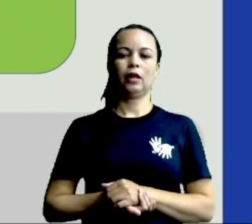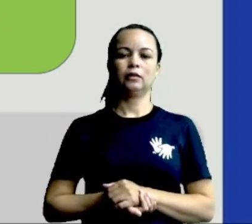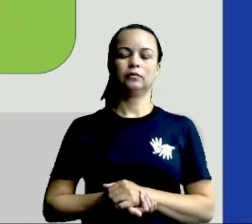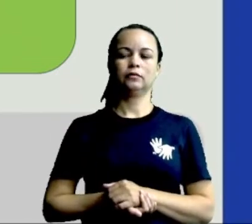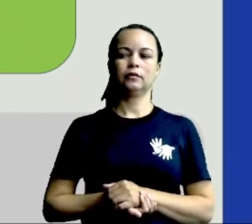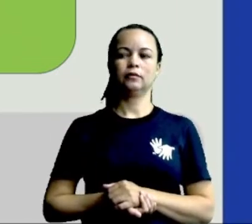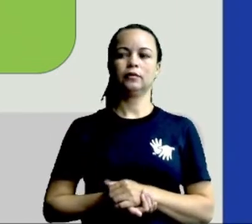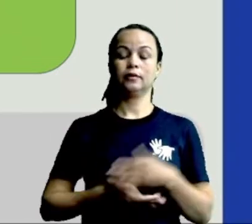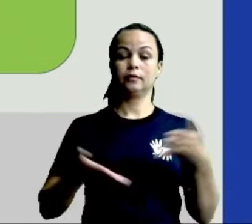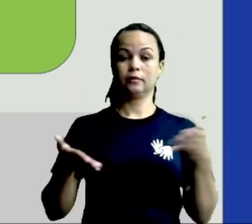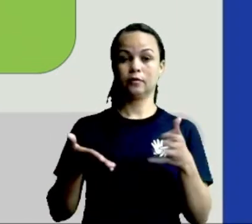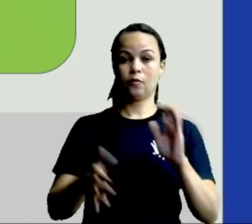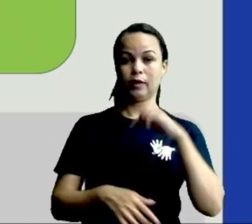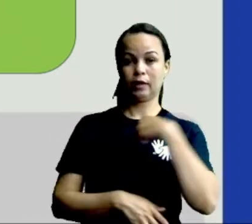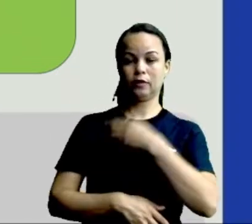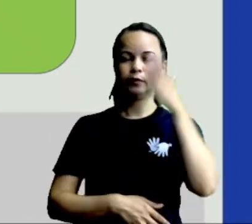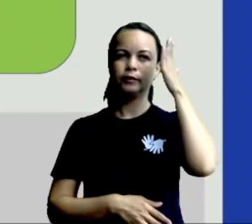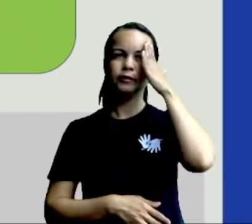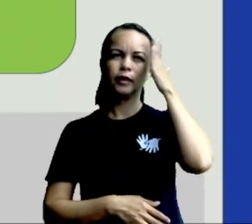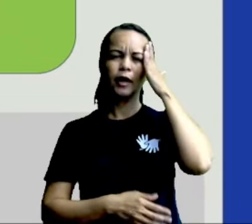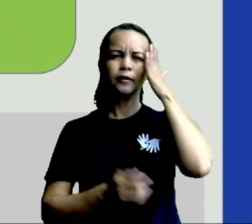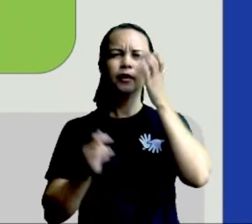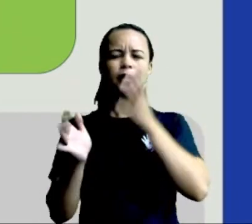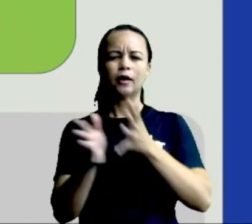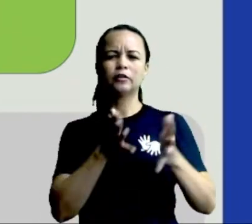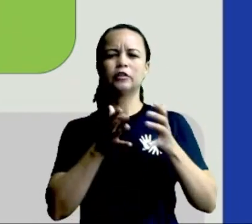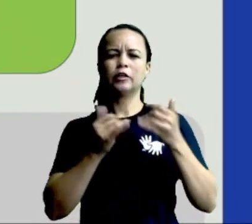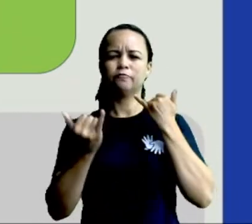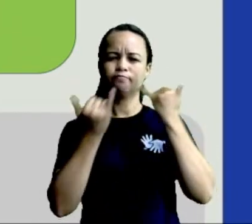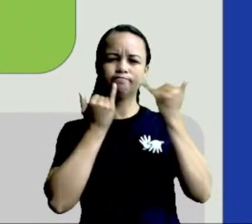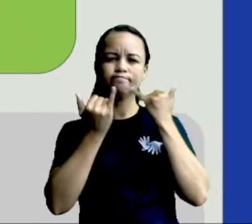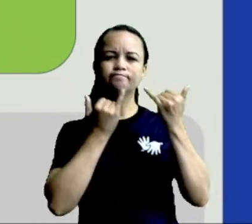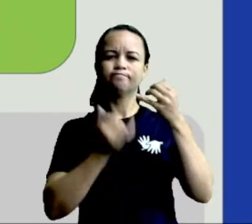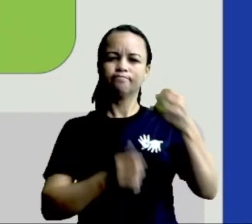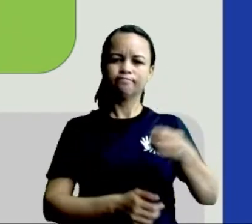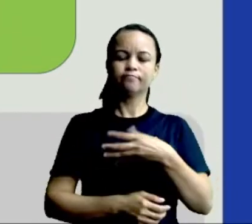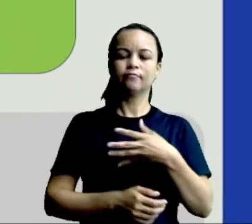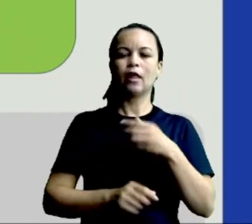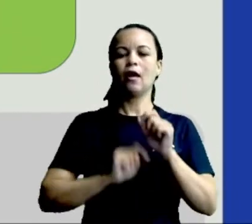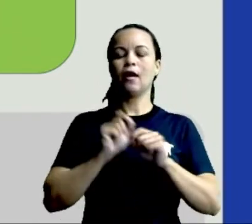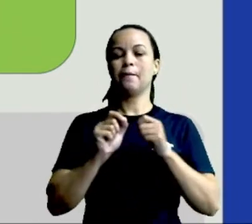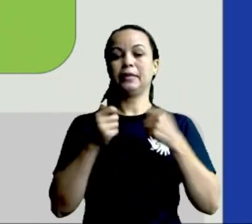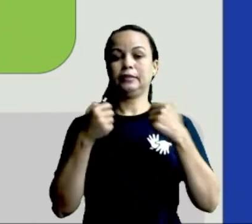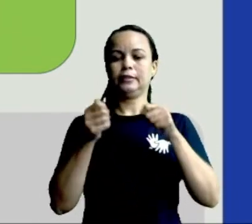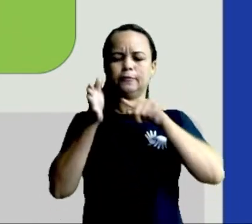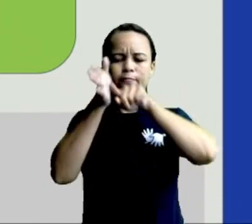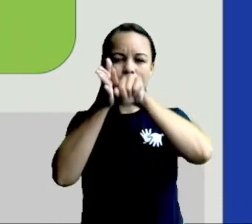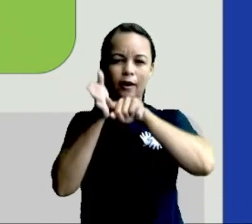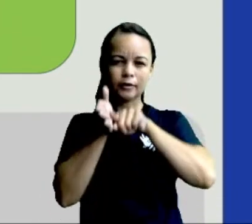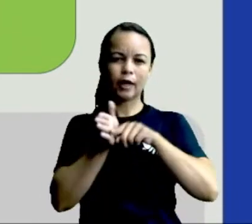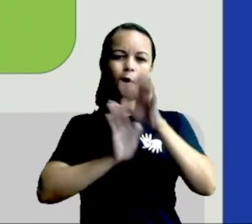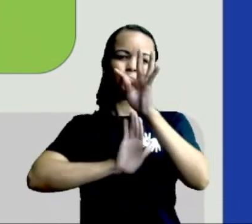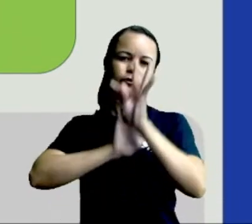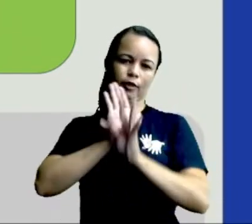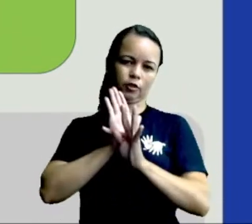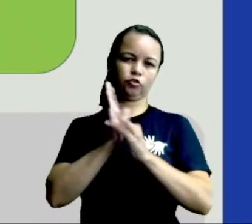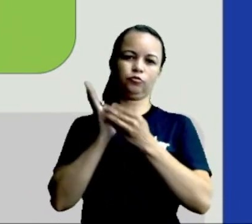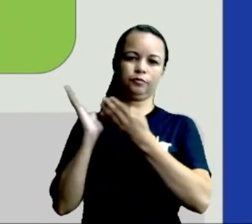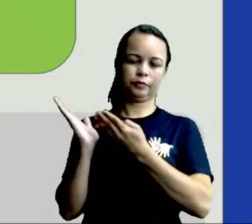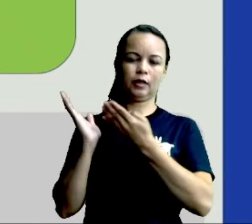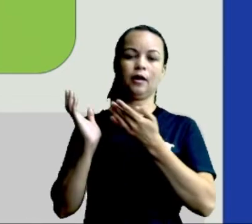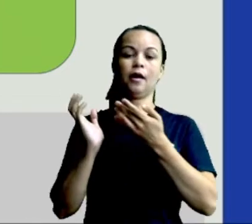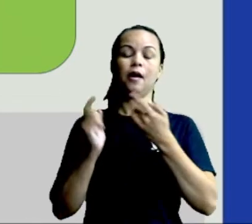gente entender essa inserção aí de novas informações, a gente precisa analisar agora o texto a seguir, porque ele